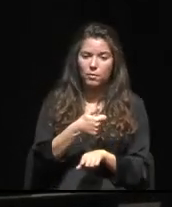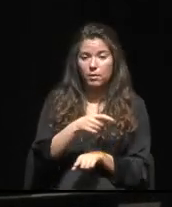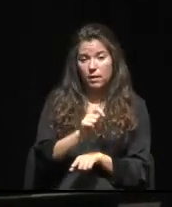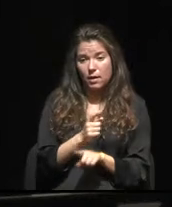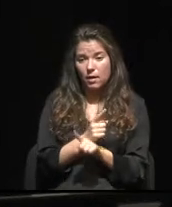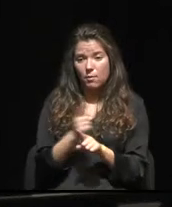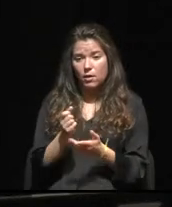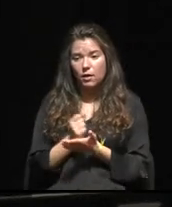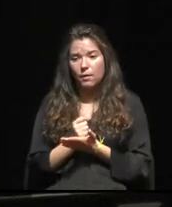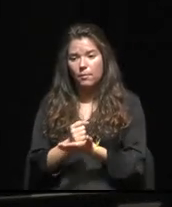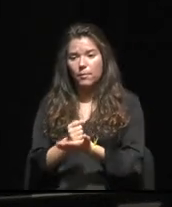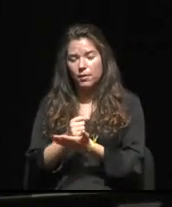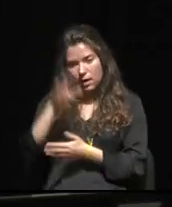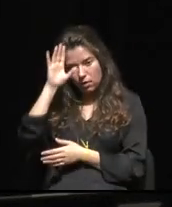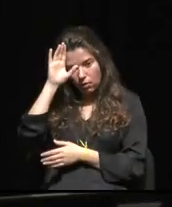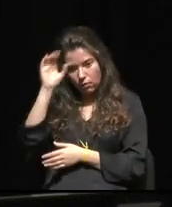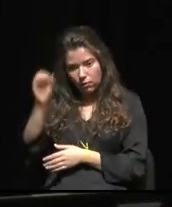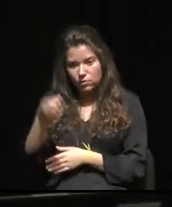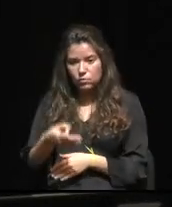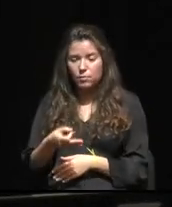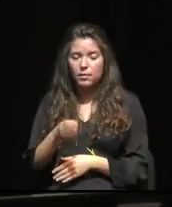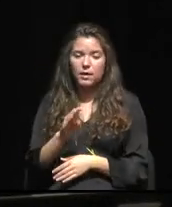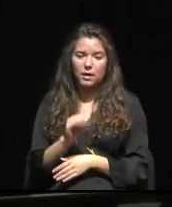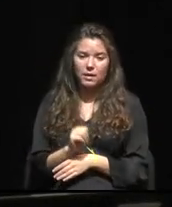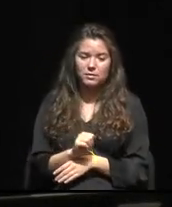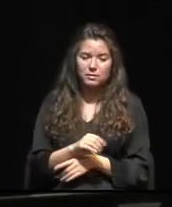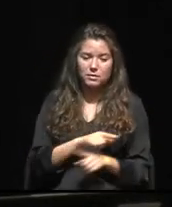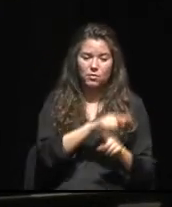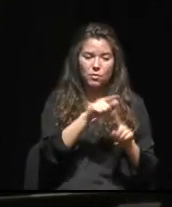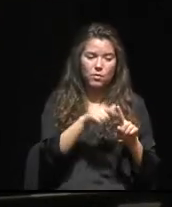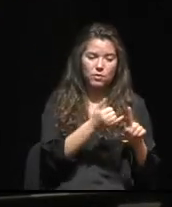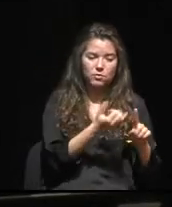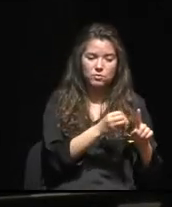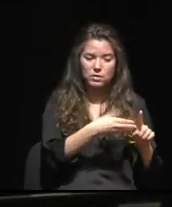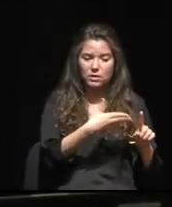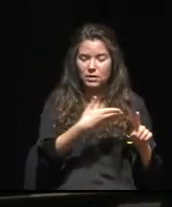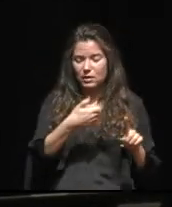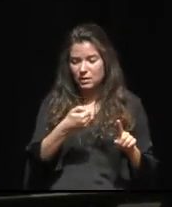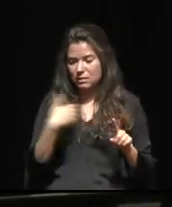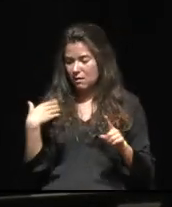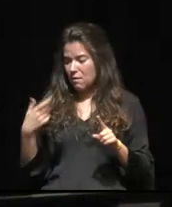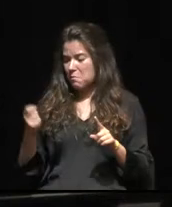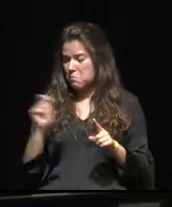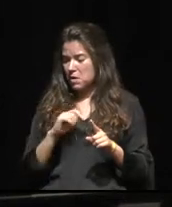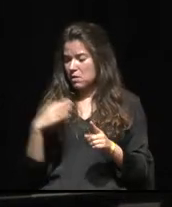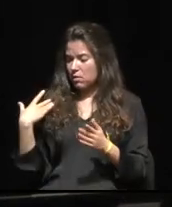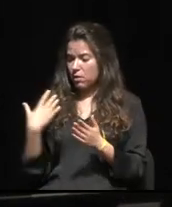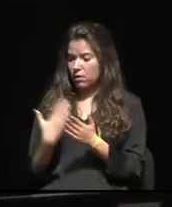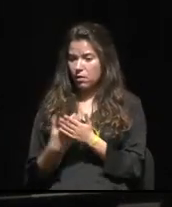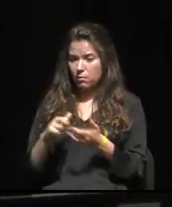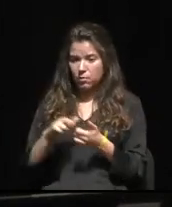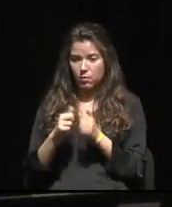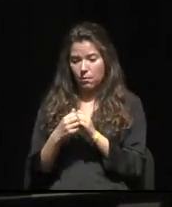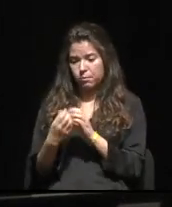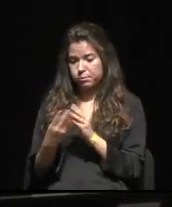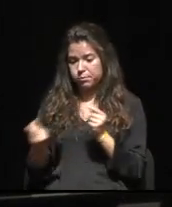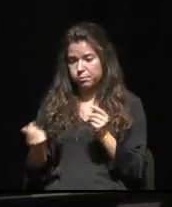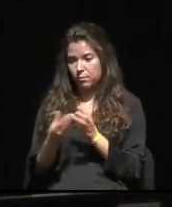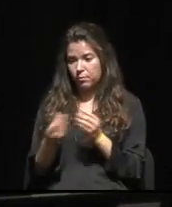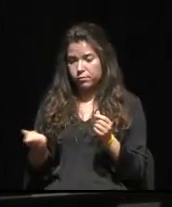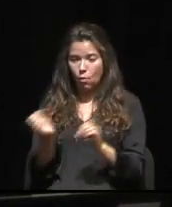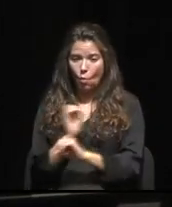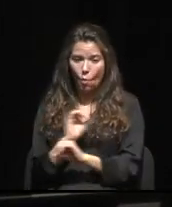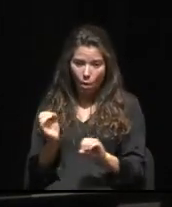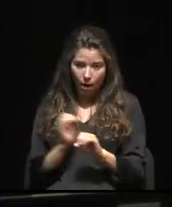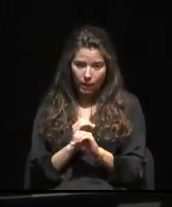porque suportaram governos do partido socialista que desde 2015 até há poucos meses atrás não resolveram o problema o